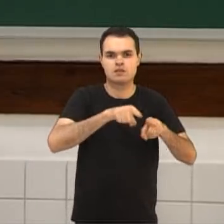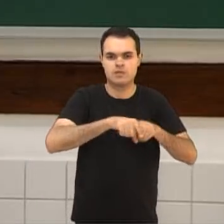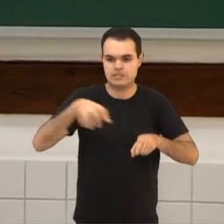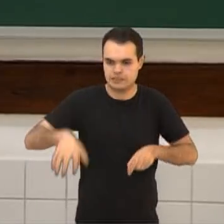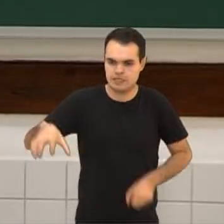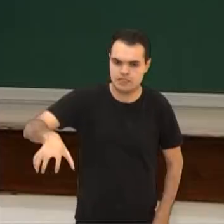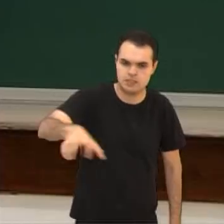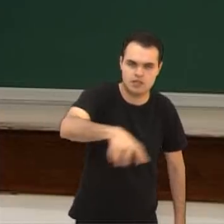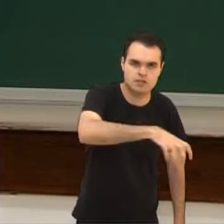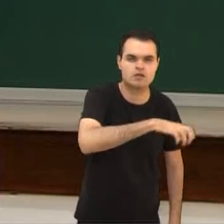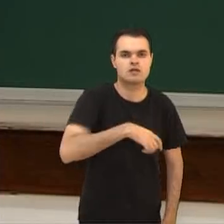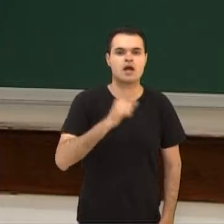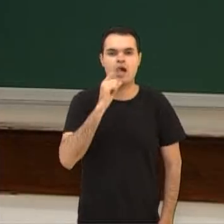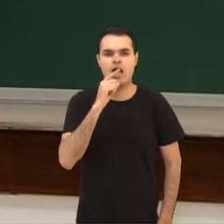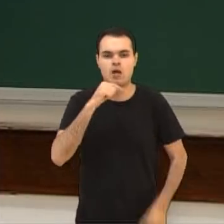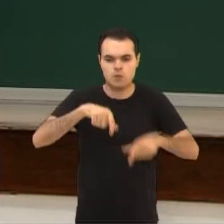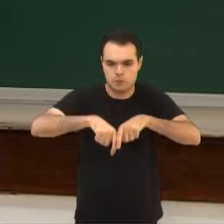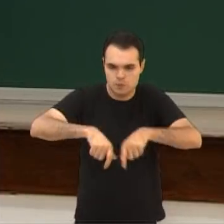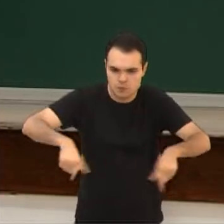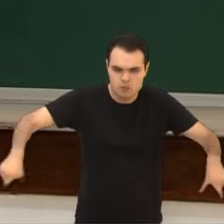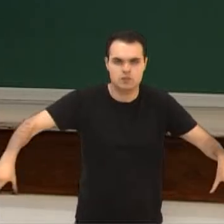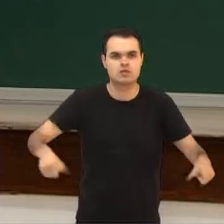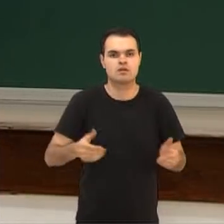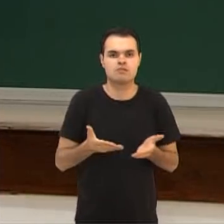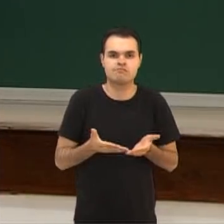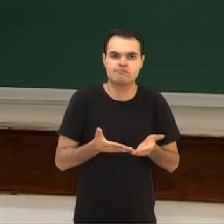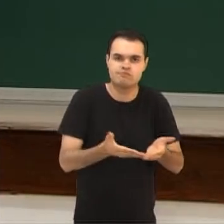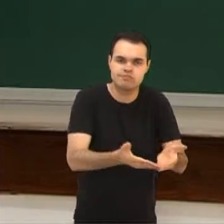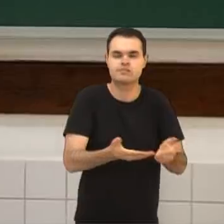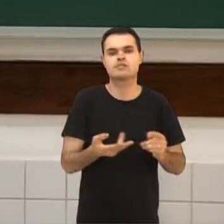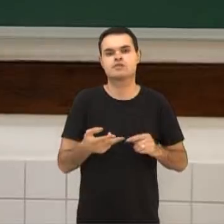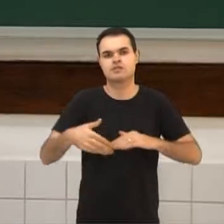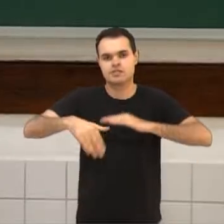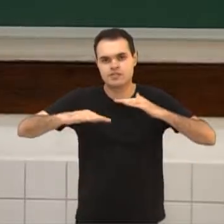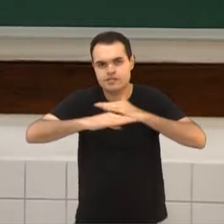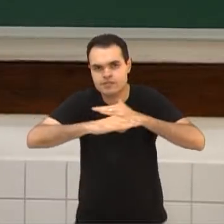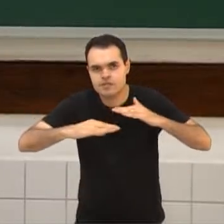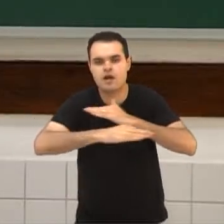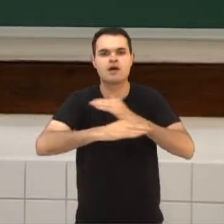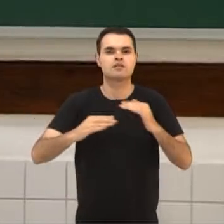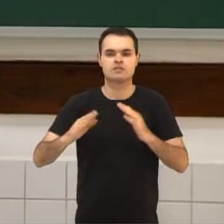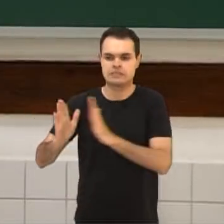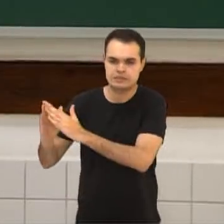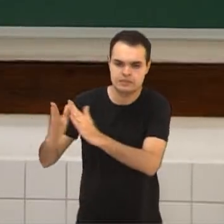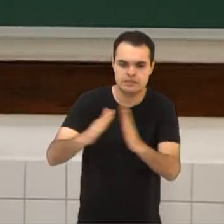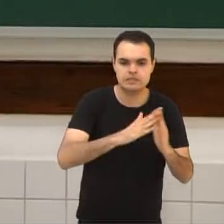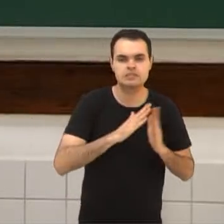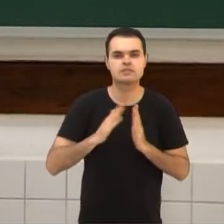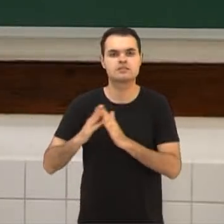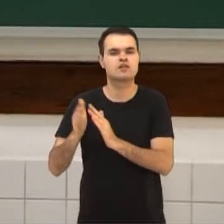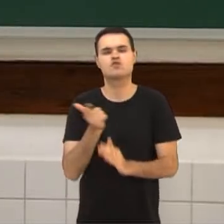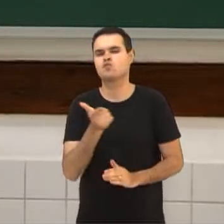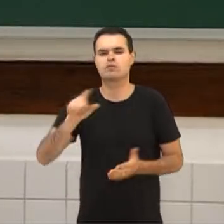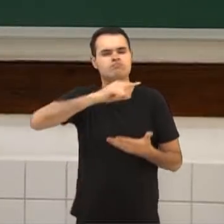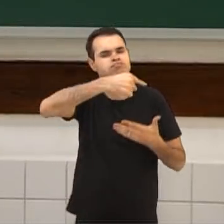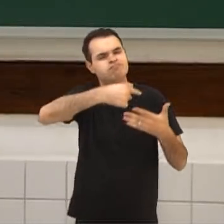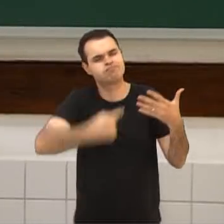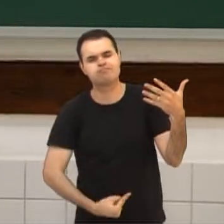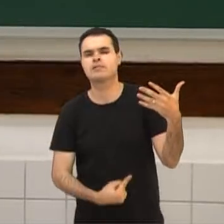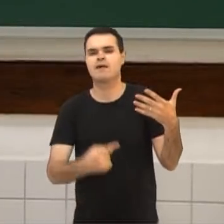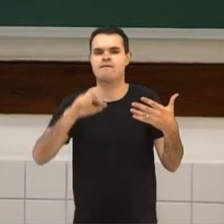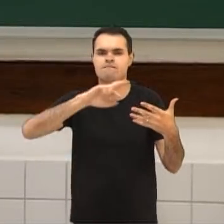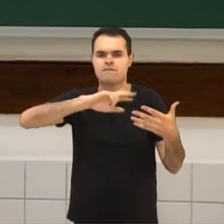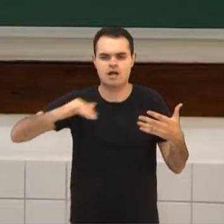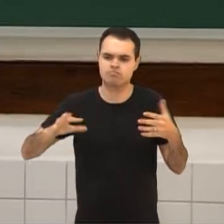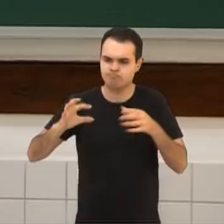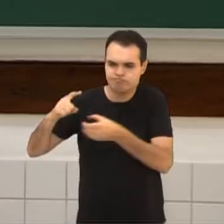como saneamento básico, portos, estradas, urbanização e outros setores. Então, um programa de